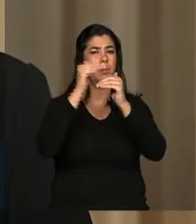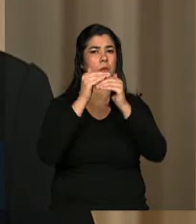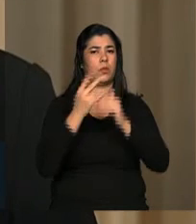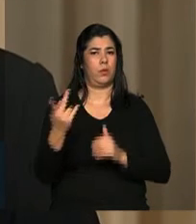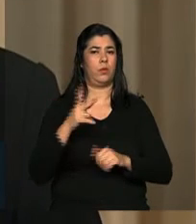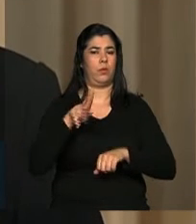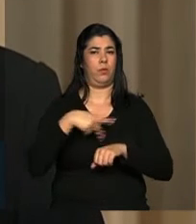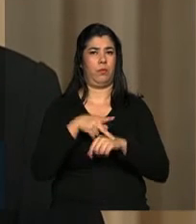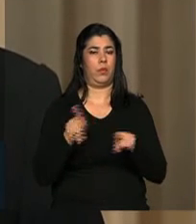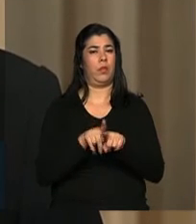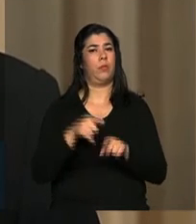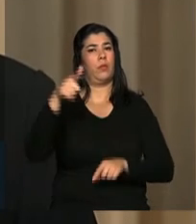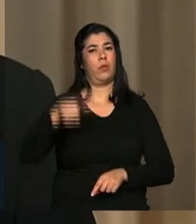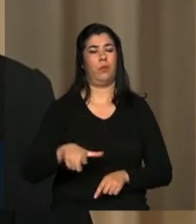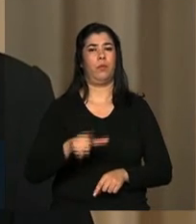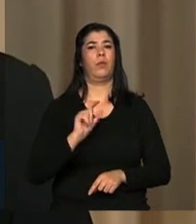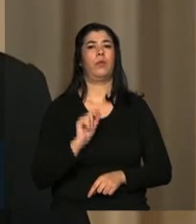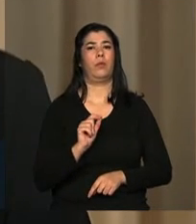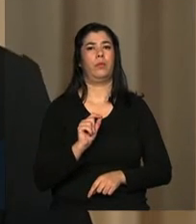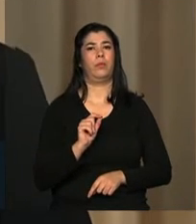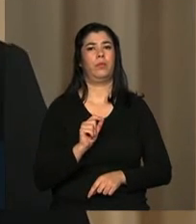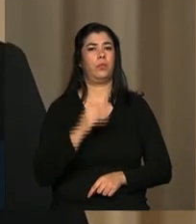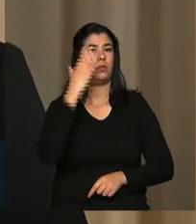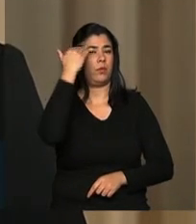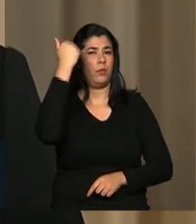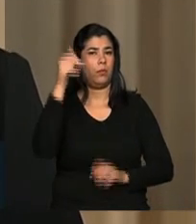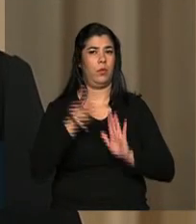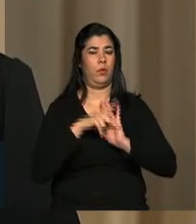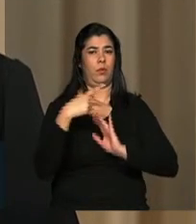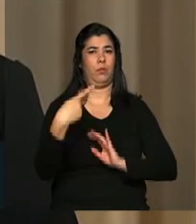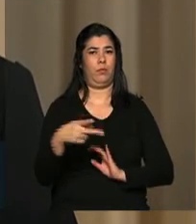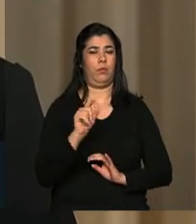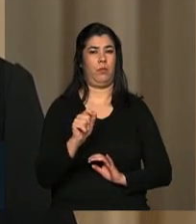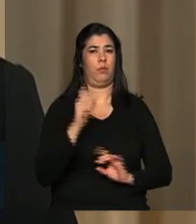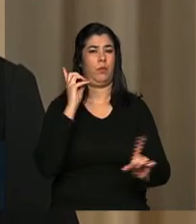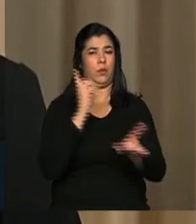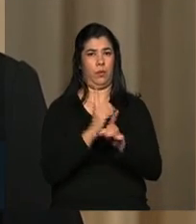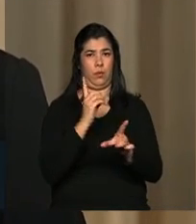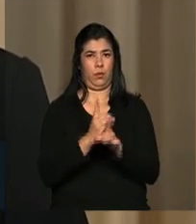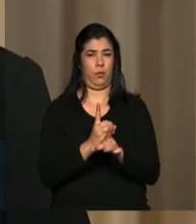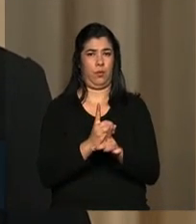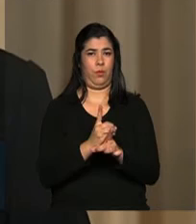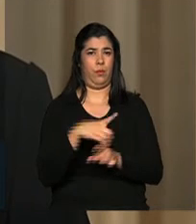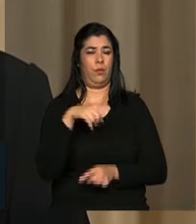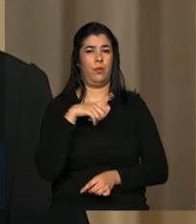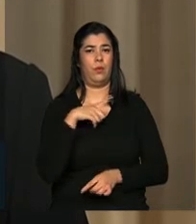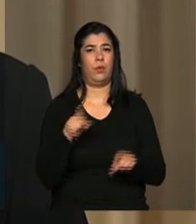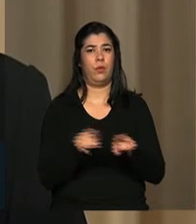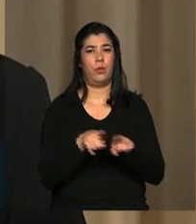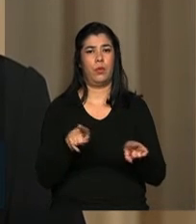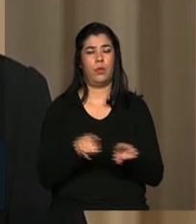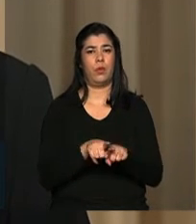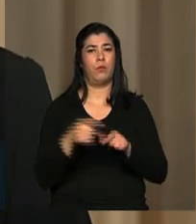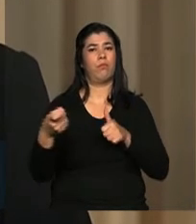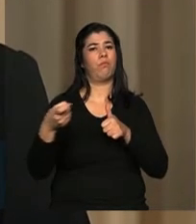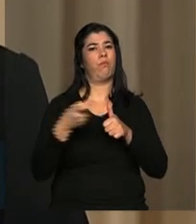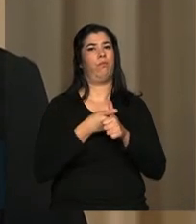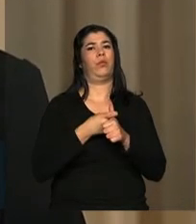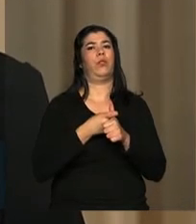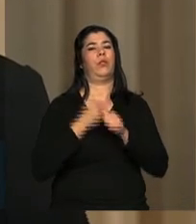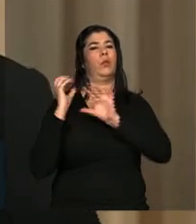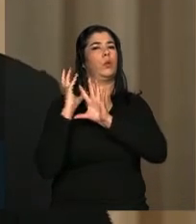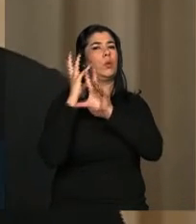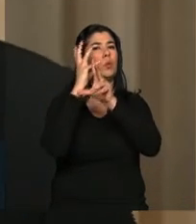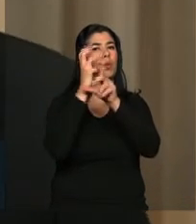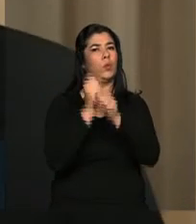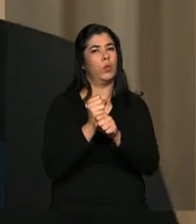nossos países. E repito, o sucesso deste encontro tem uma dívida histórica